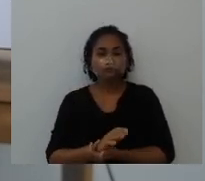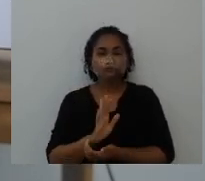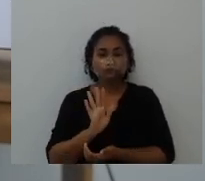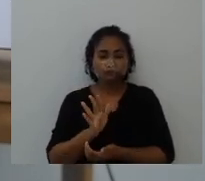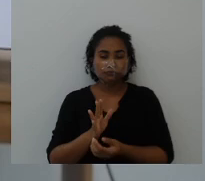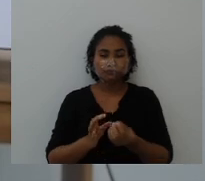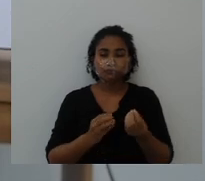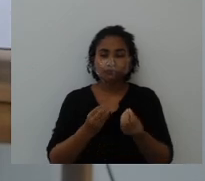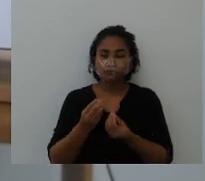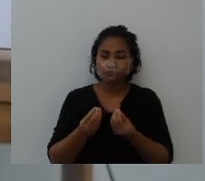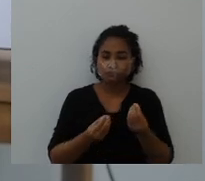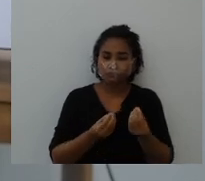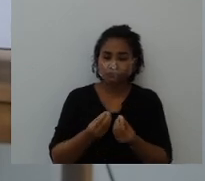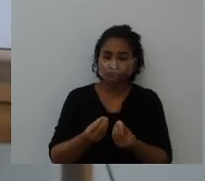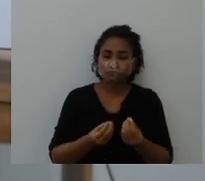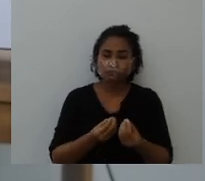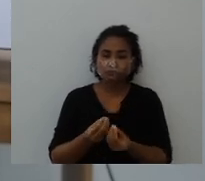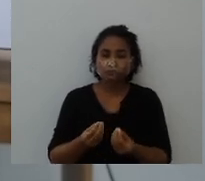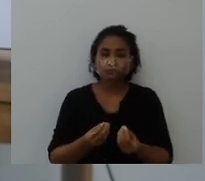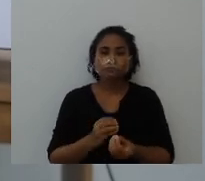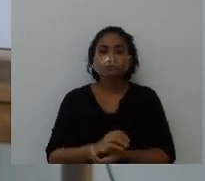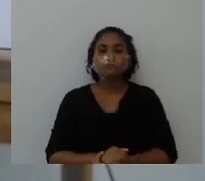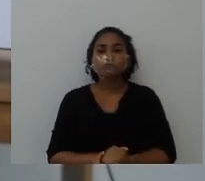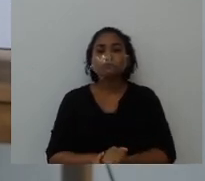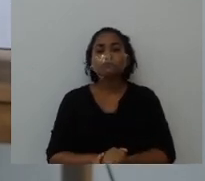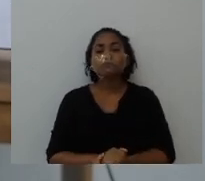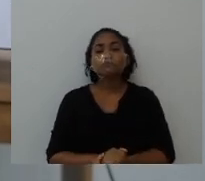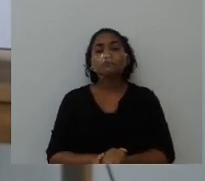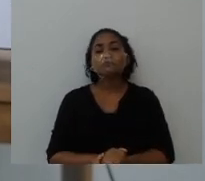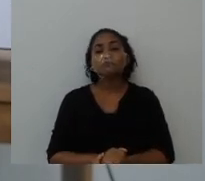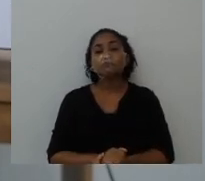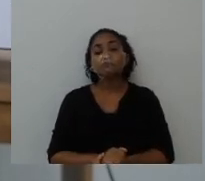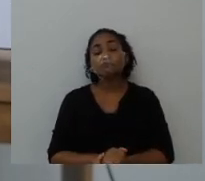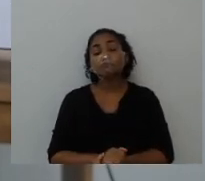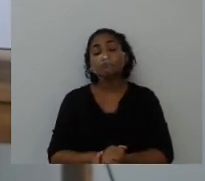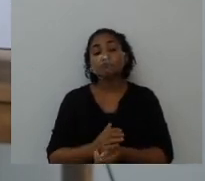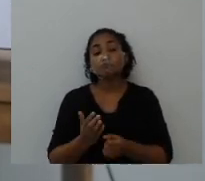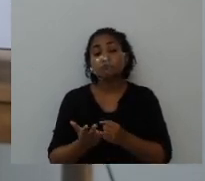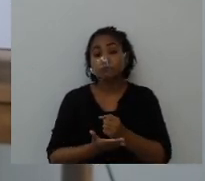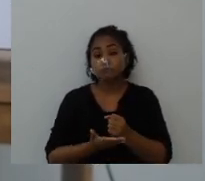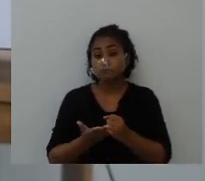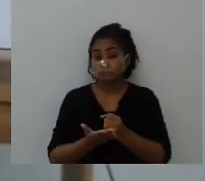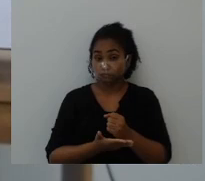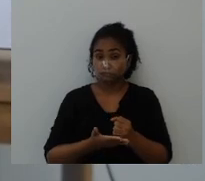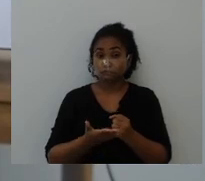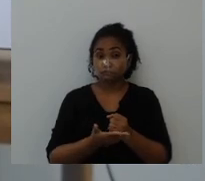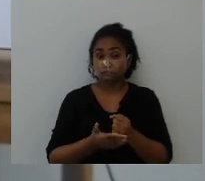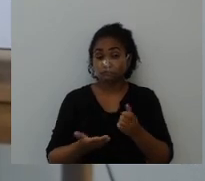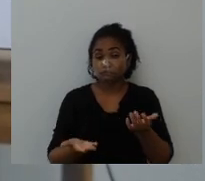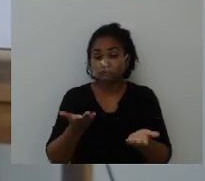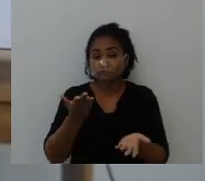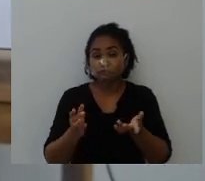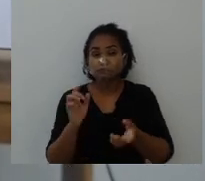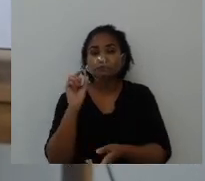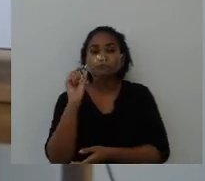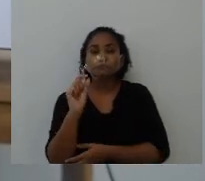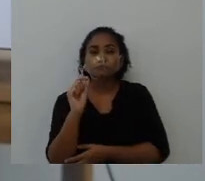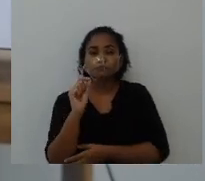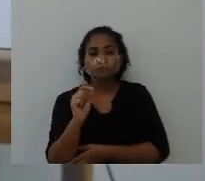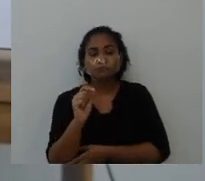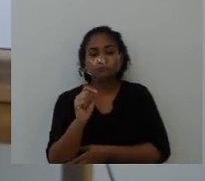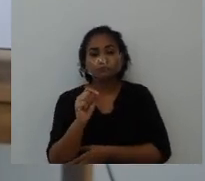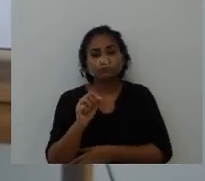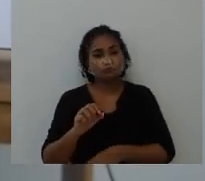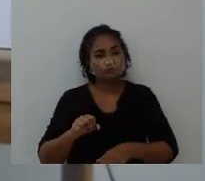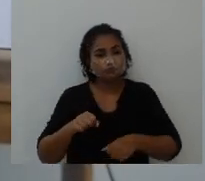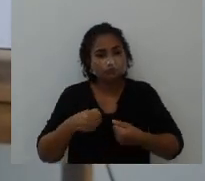a gente vai fazer exercício para você entender como isso funciona. Então, a condição necessária para que você tenha um equilíbrio é que essas forças